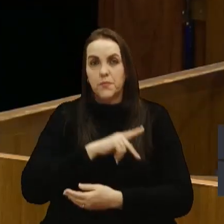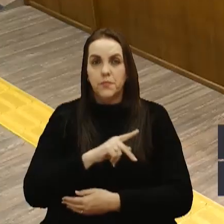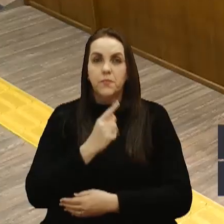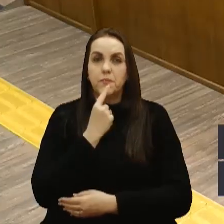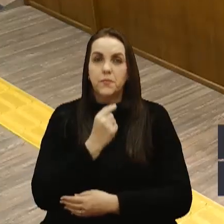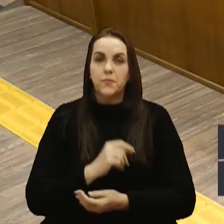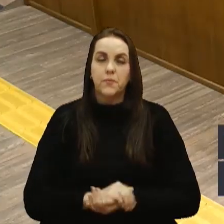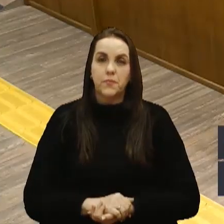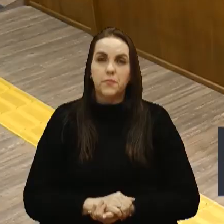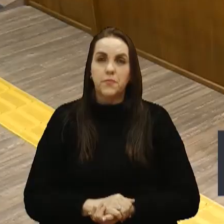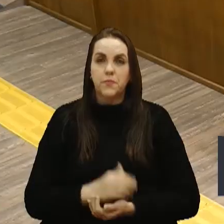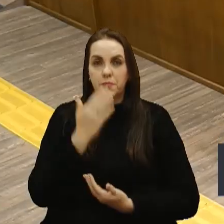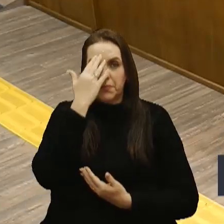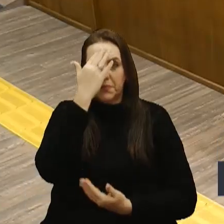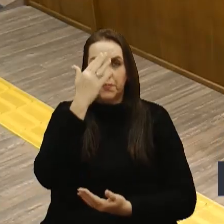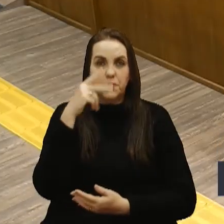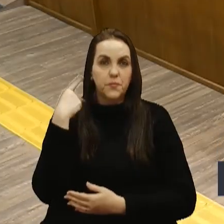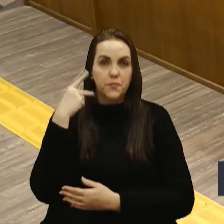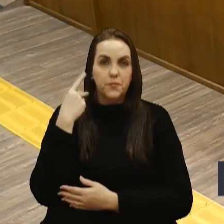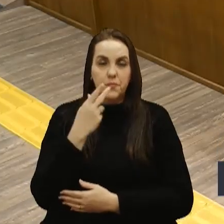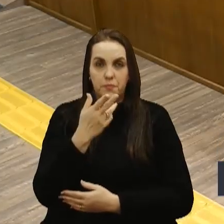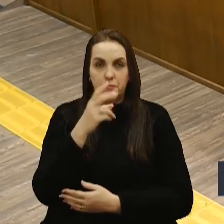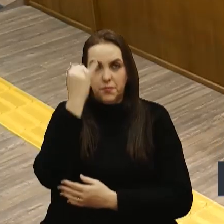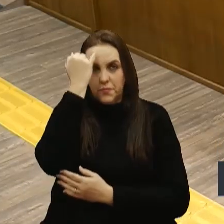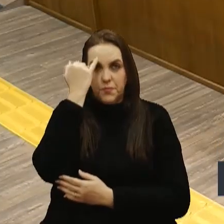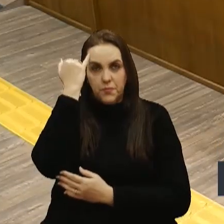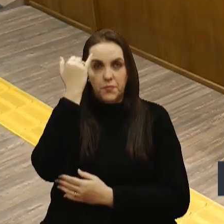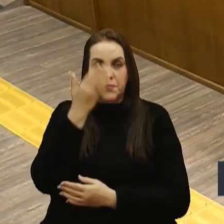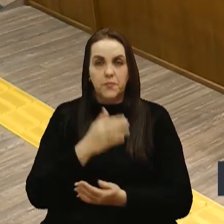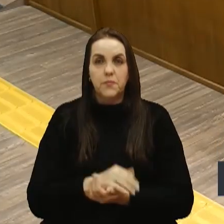presidente João Reis. Obrigado, vereador Zé D'Ambrosa. A próxima vereadora